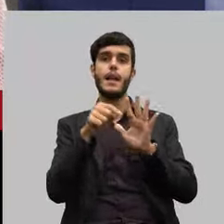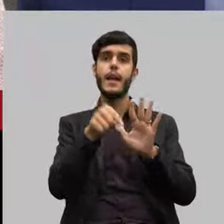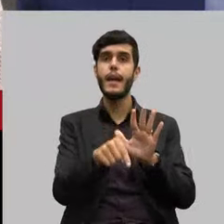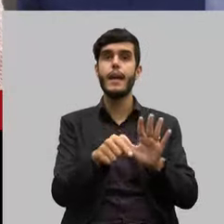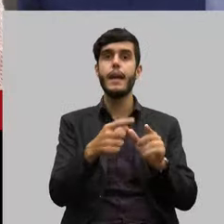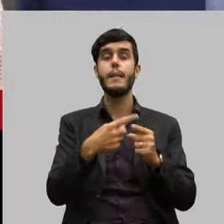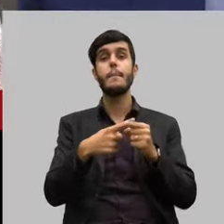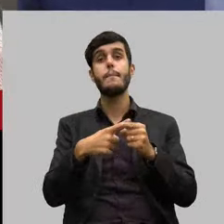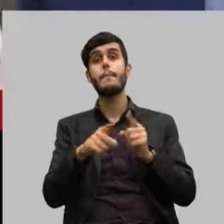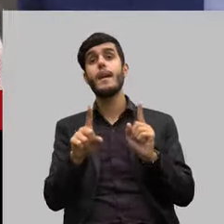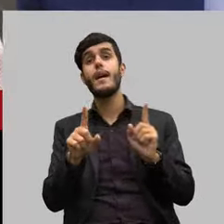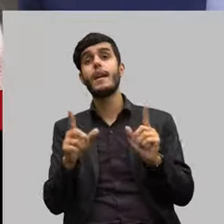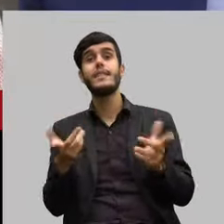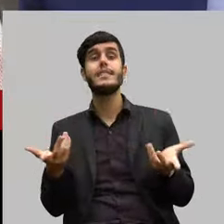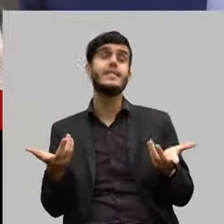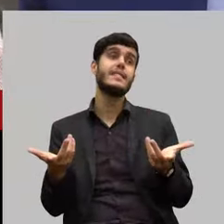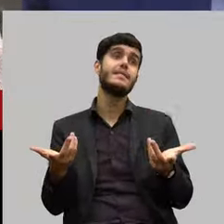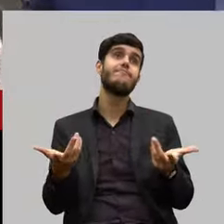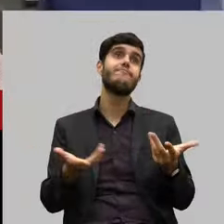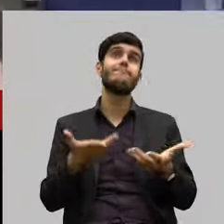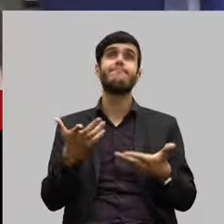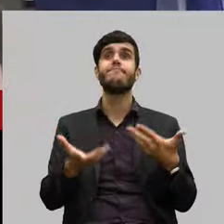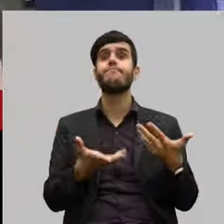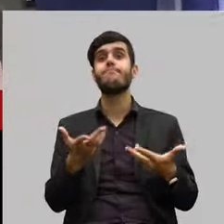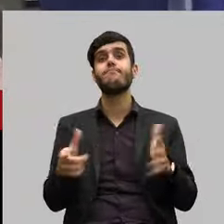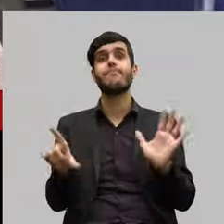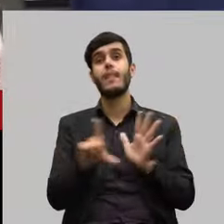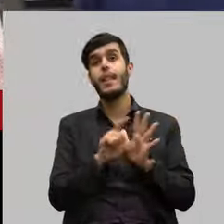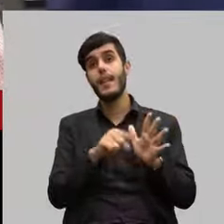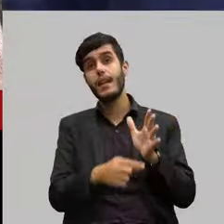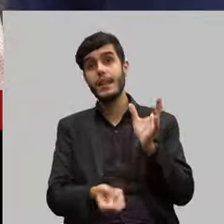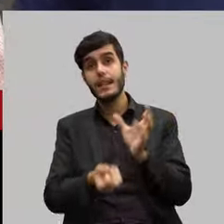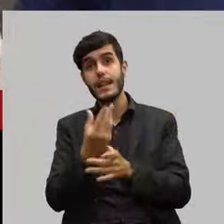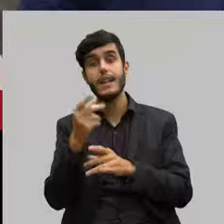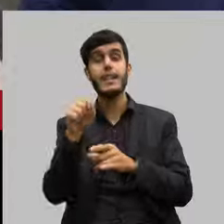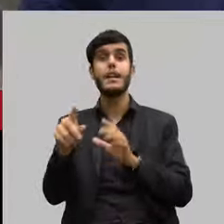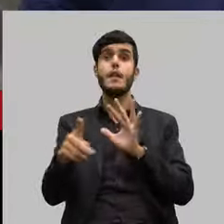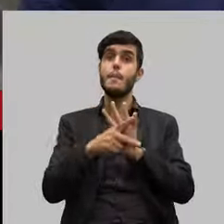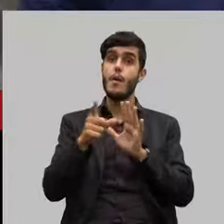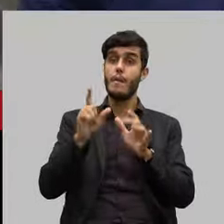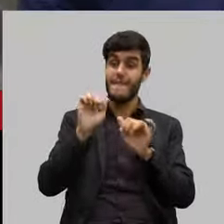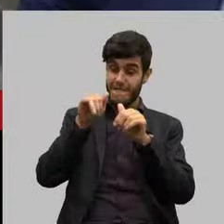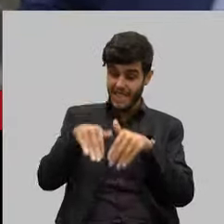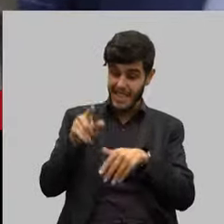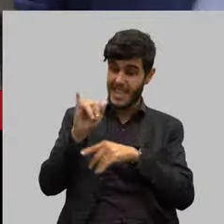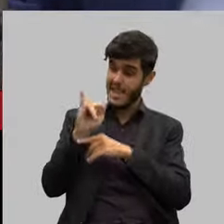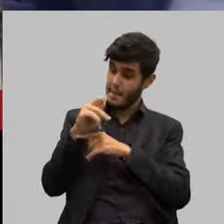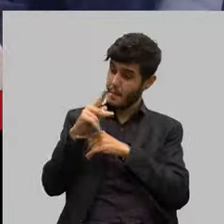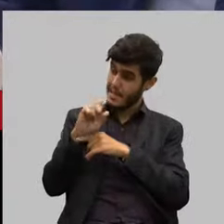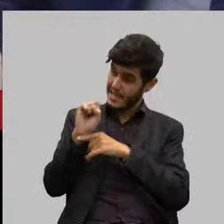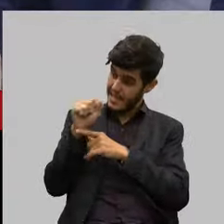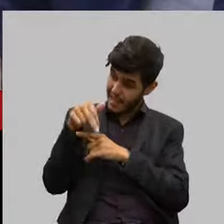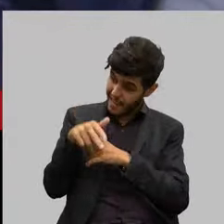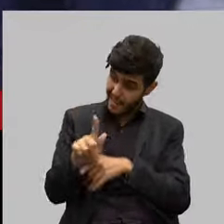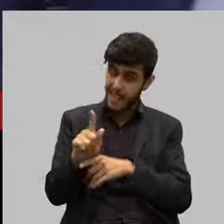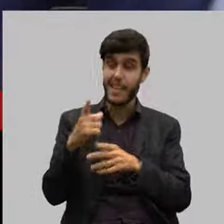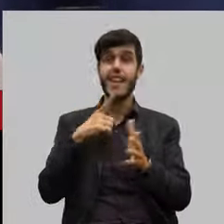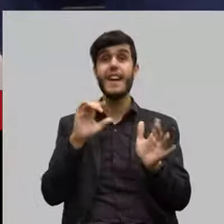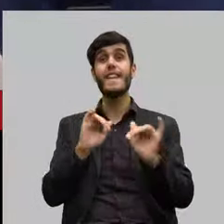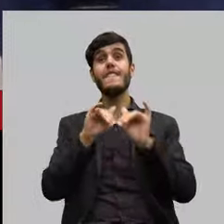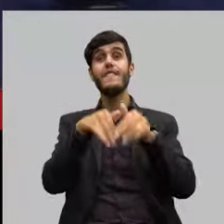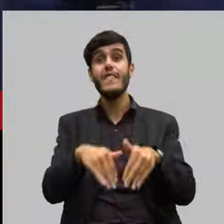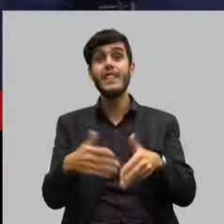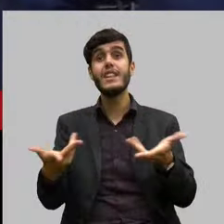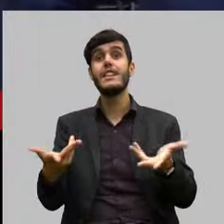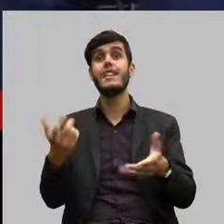vai ficar vai ser a legislatura que contribuiu pro fim do IPS e vai ser o governo que contribuiu pro fim do ipseng essa